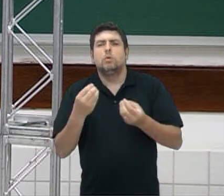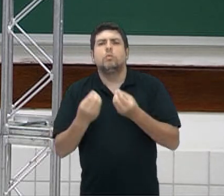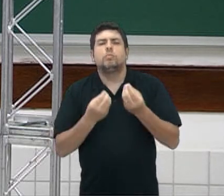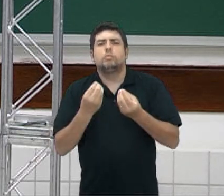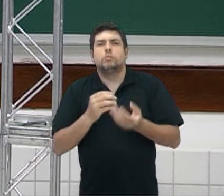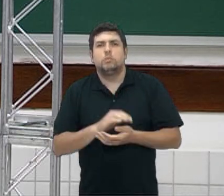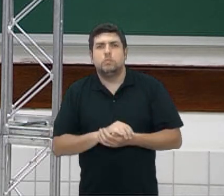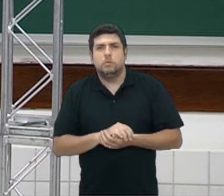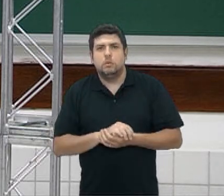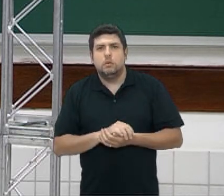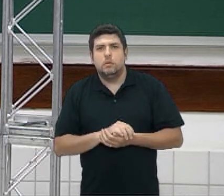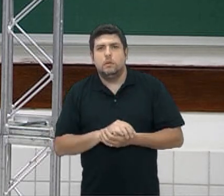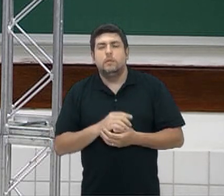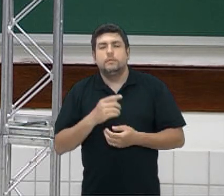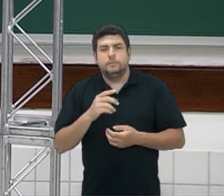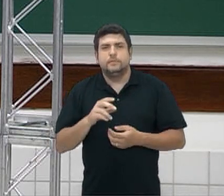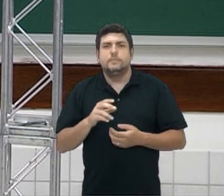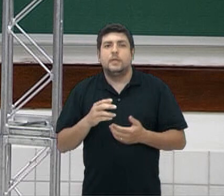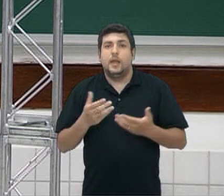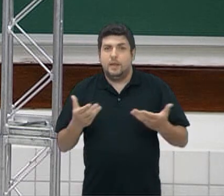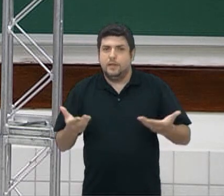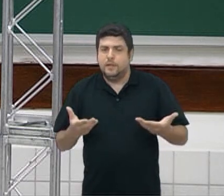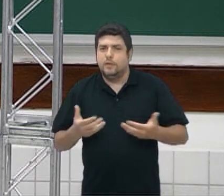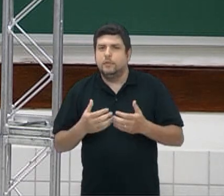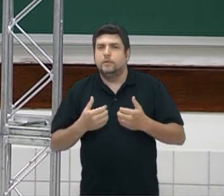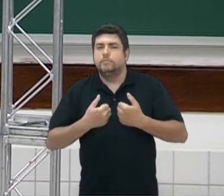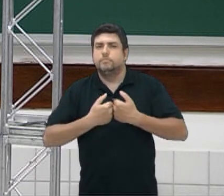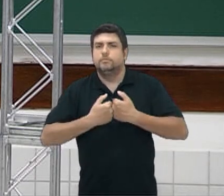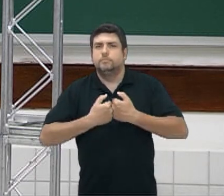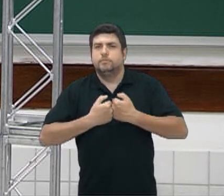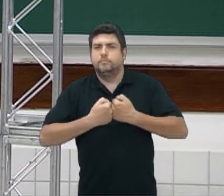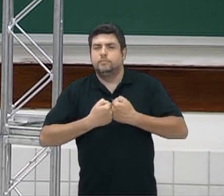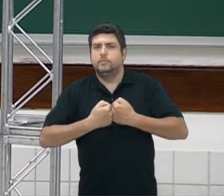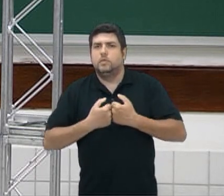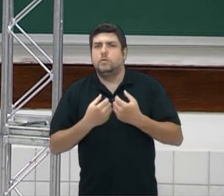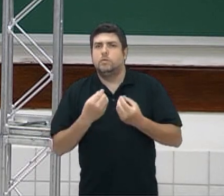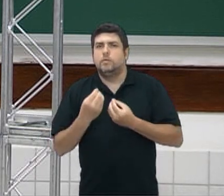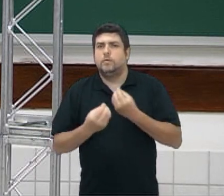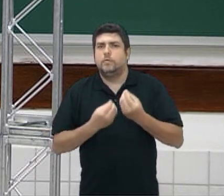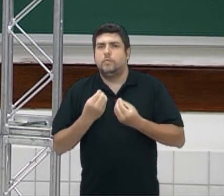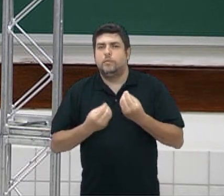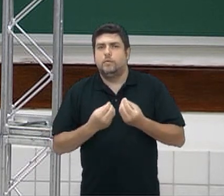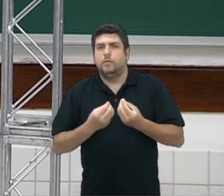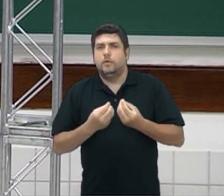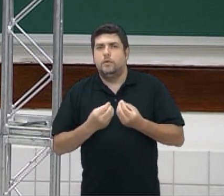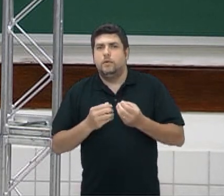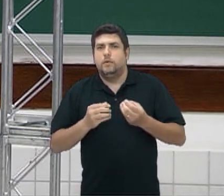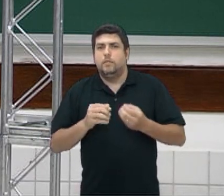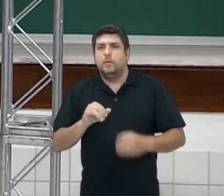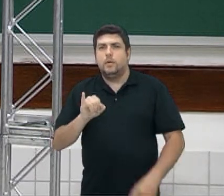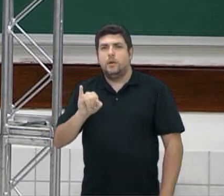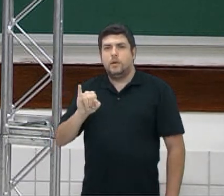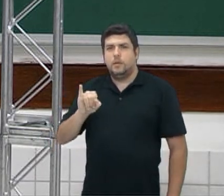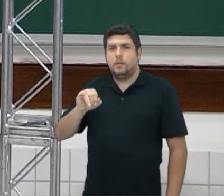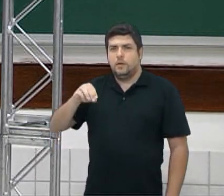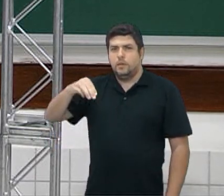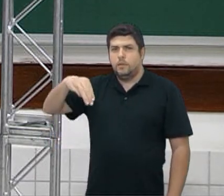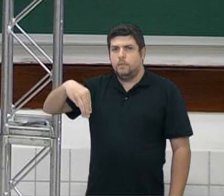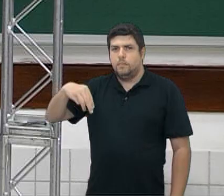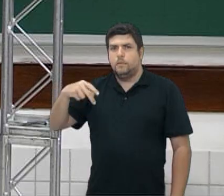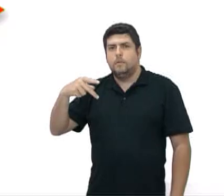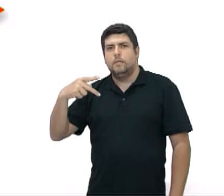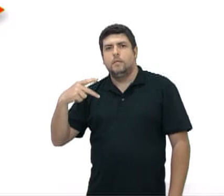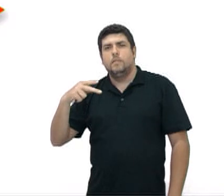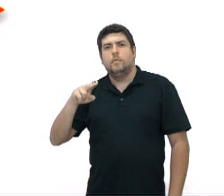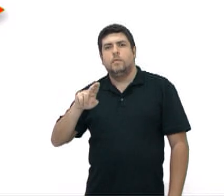vem a grandeza física. Essa grandeza física ela é chamada de impulso. Veja o que esse slide quer dizer